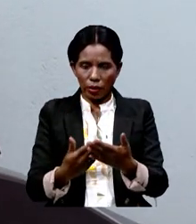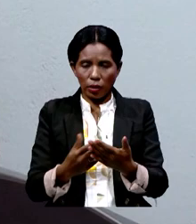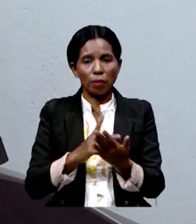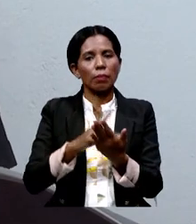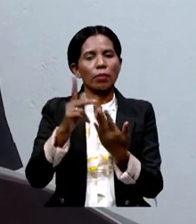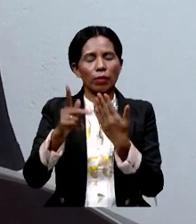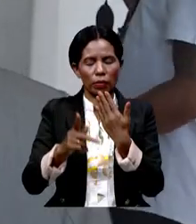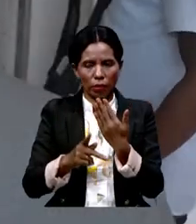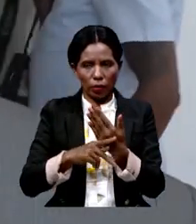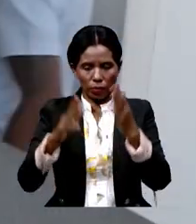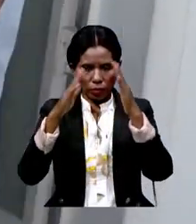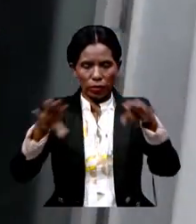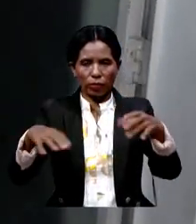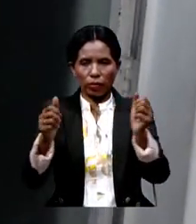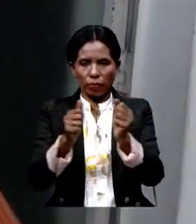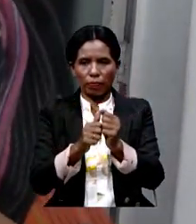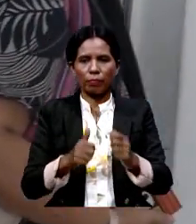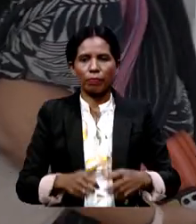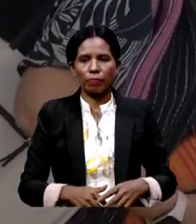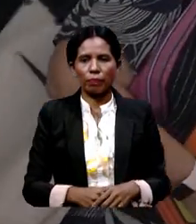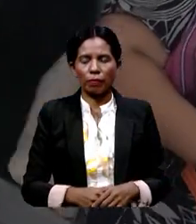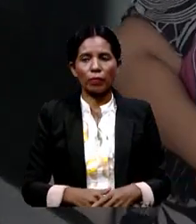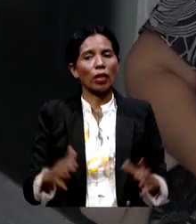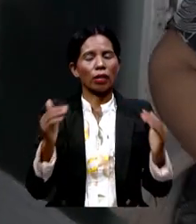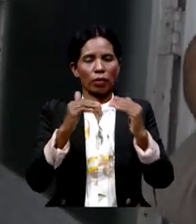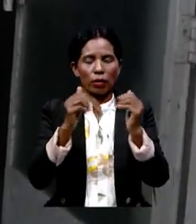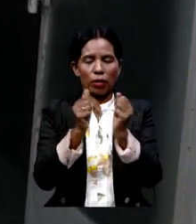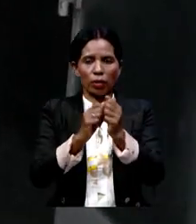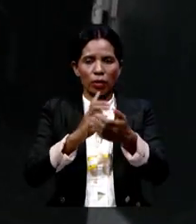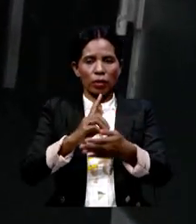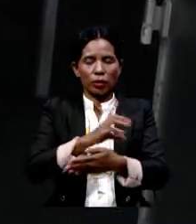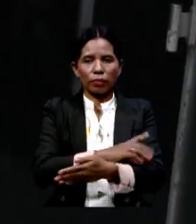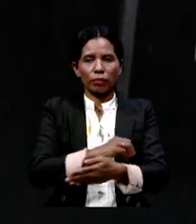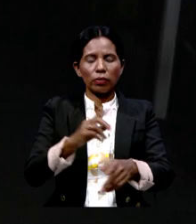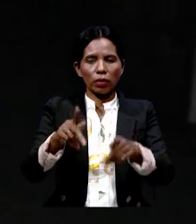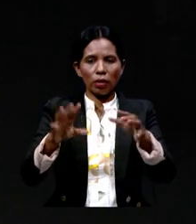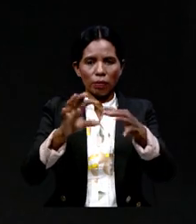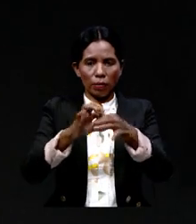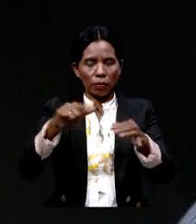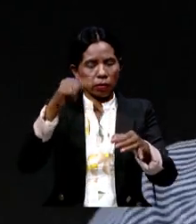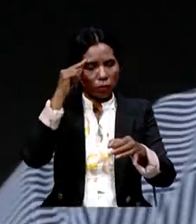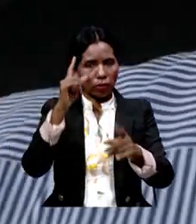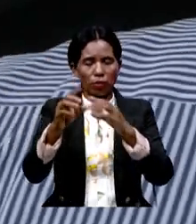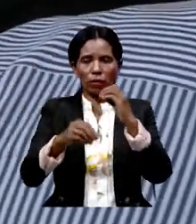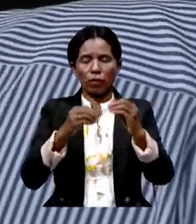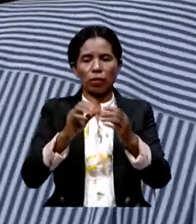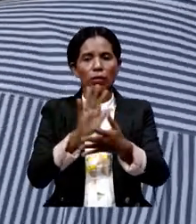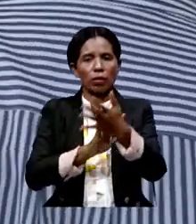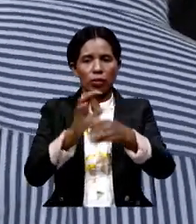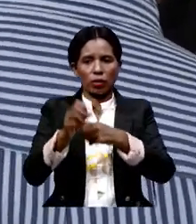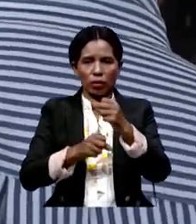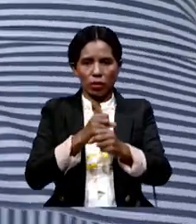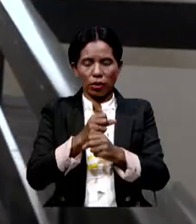de Estratégia de Cooperação. Encontro entre a diplomata portuguesa e o membro do governo, né? Colhemos com a celebração Tinan